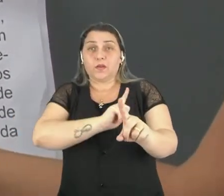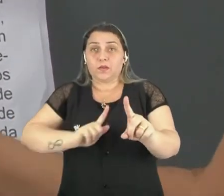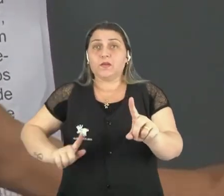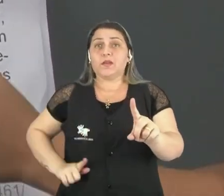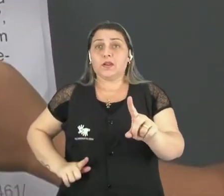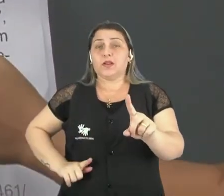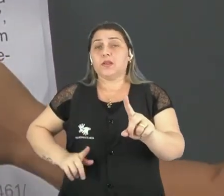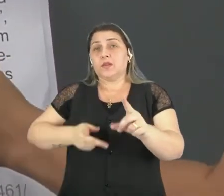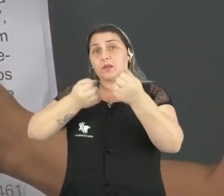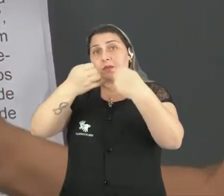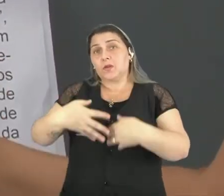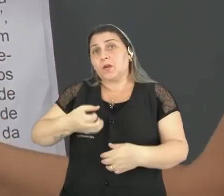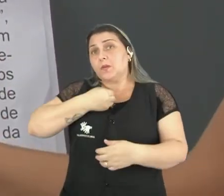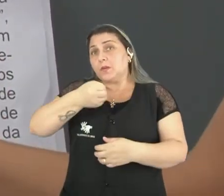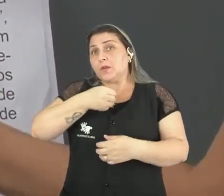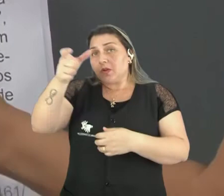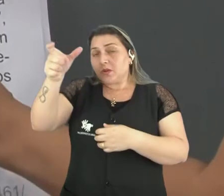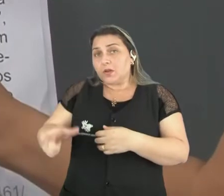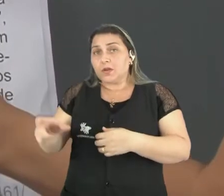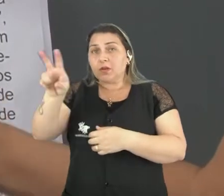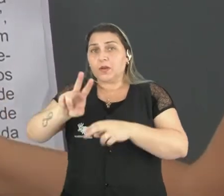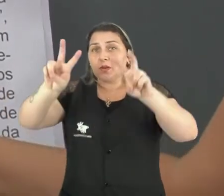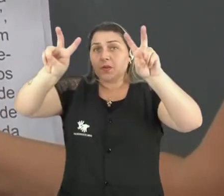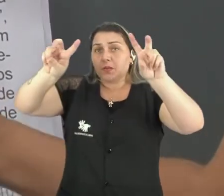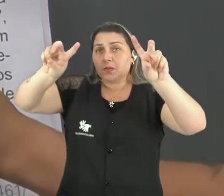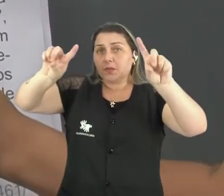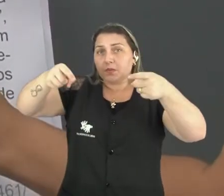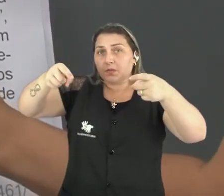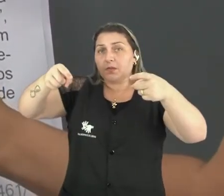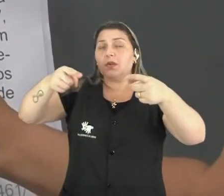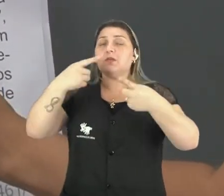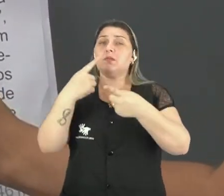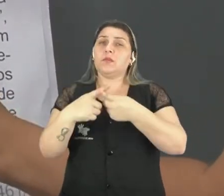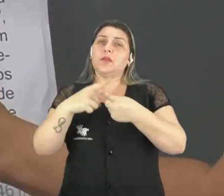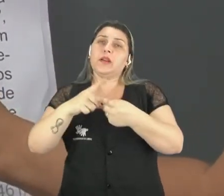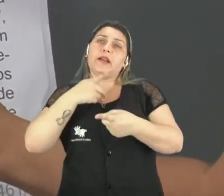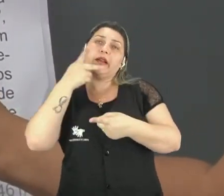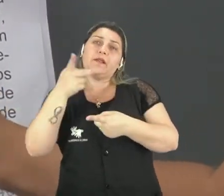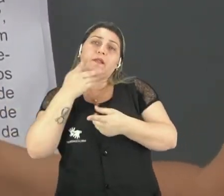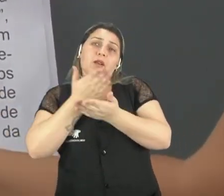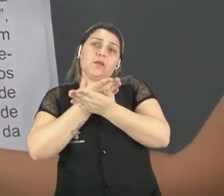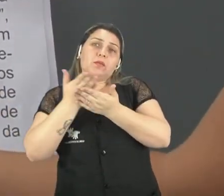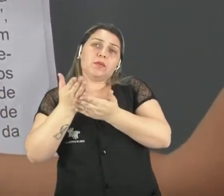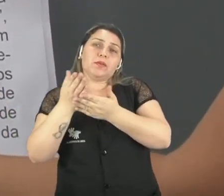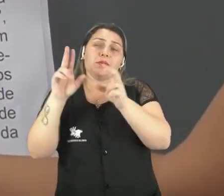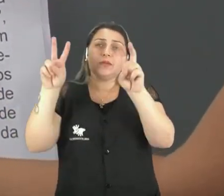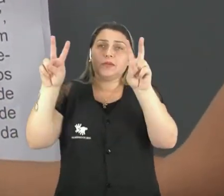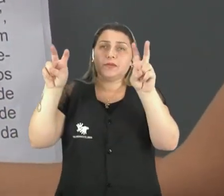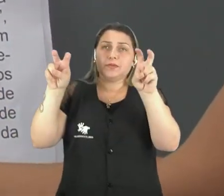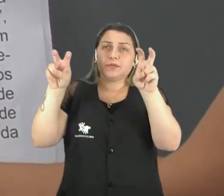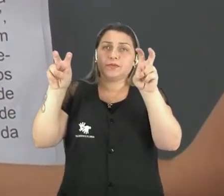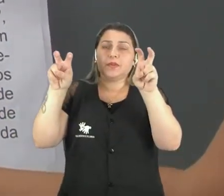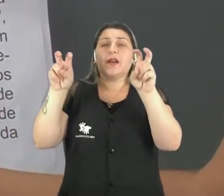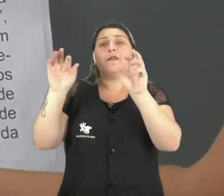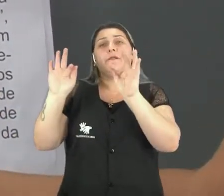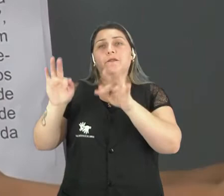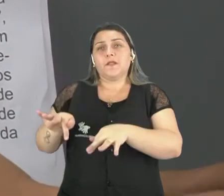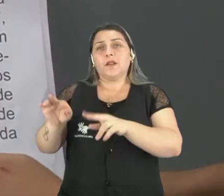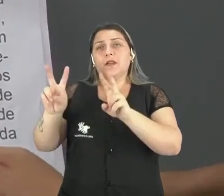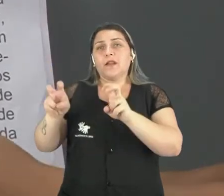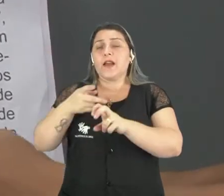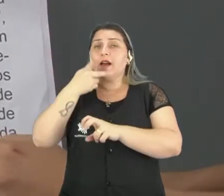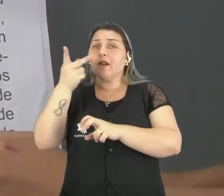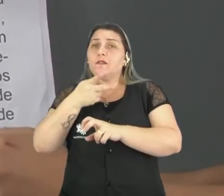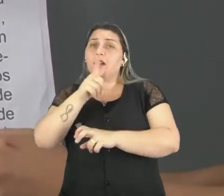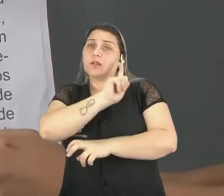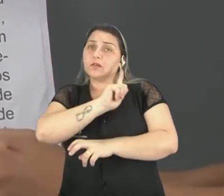aos jornalistas. Vocês estão vendo o uso das aspas aqui, ó, porque essa fala aqui onde iniciou as aspas e aqui onde finalizou, ó, é a